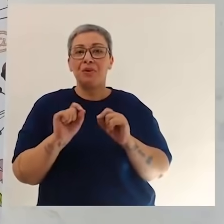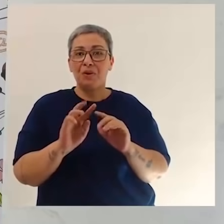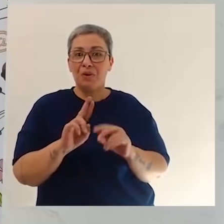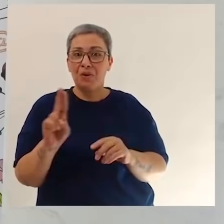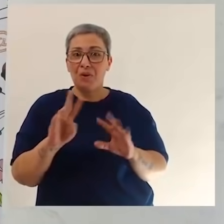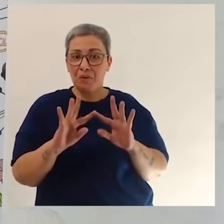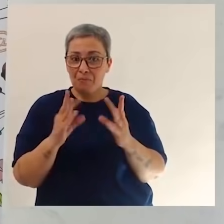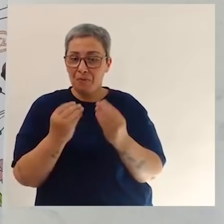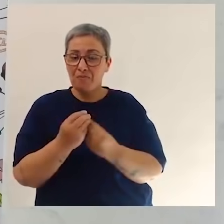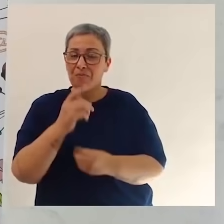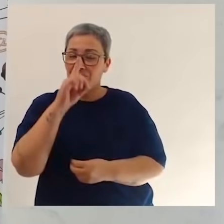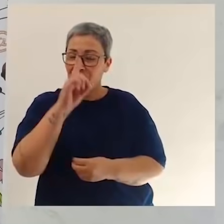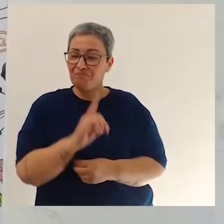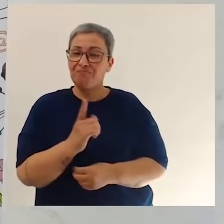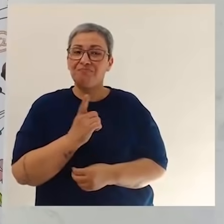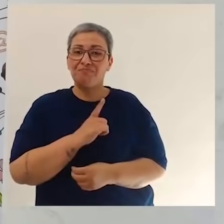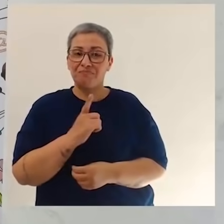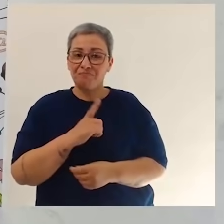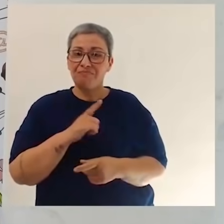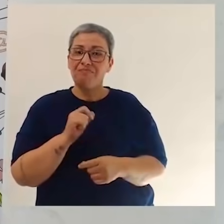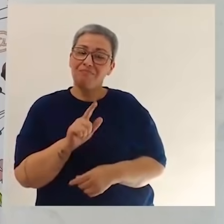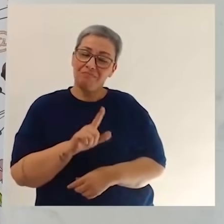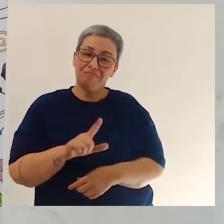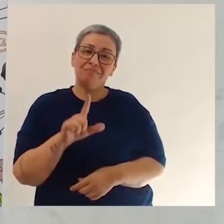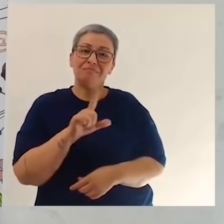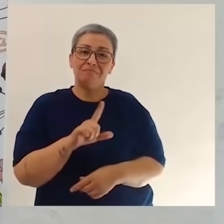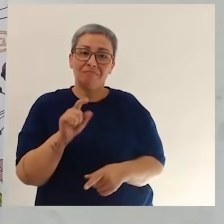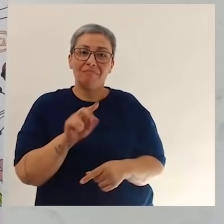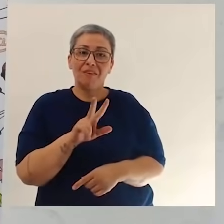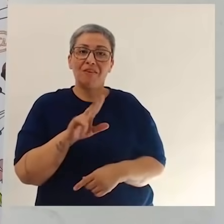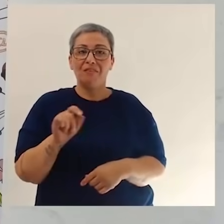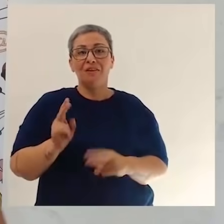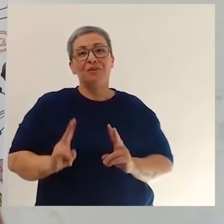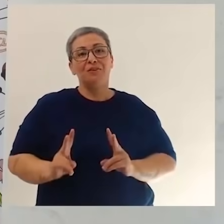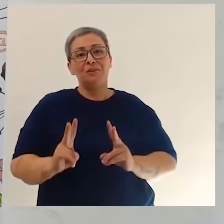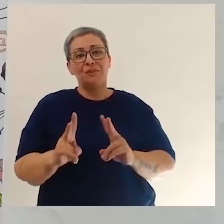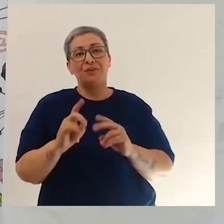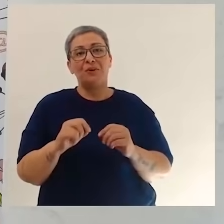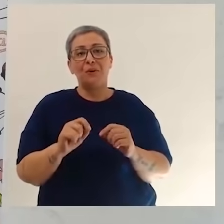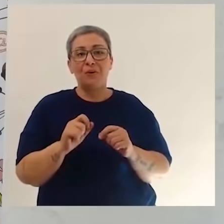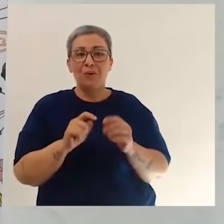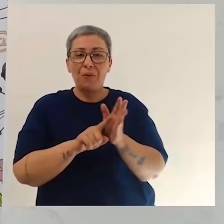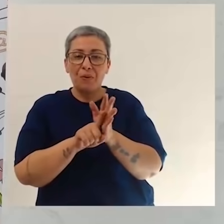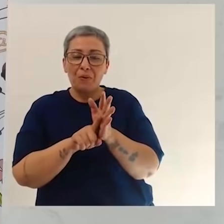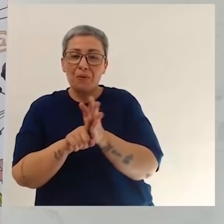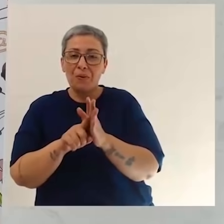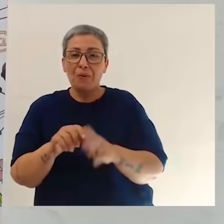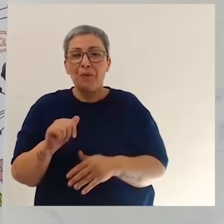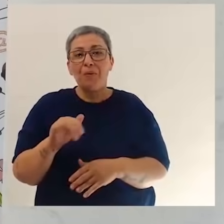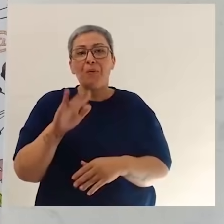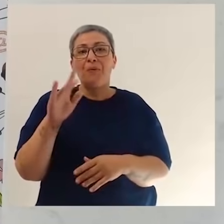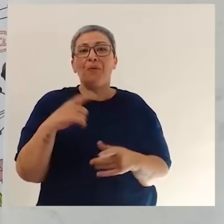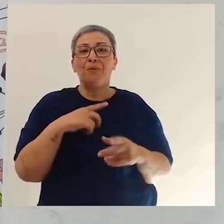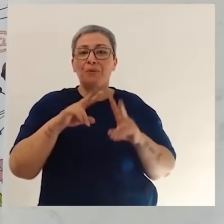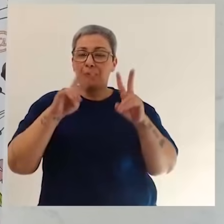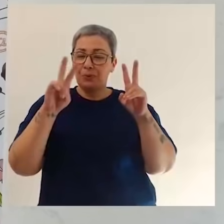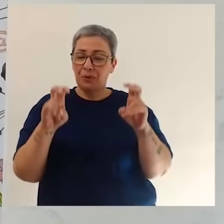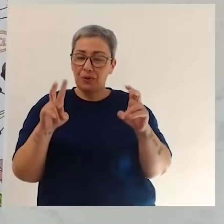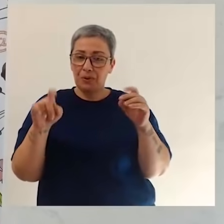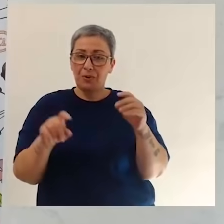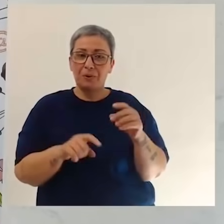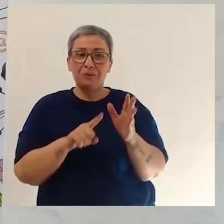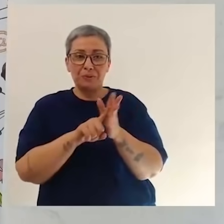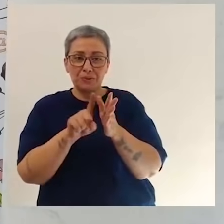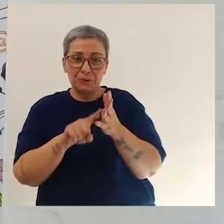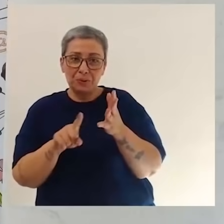um direito que nós temos, e é claro, vamos continuar explorando um pouquinho mais esses